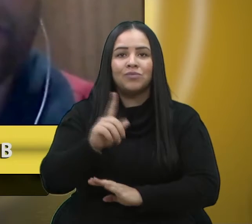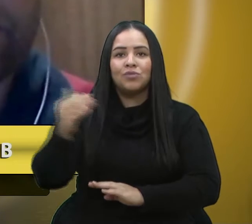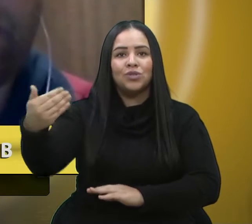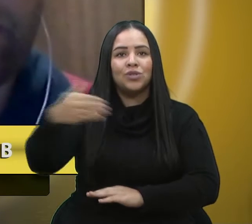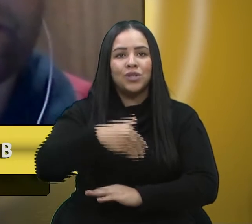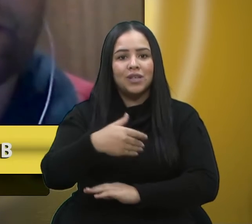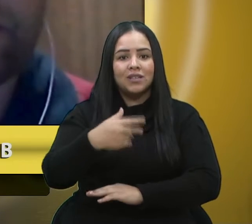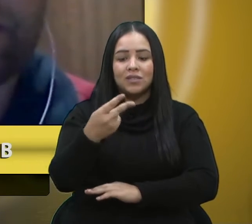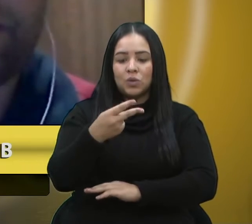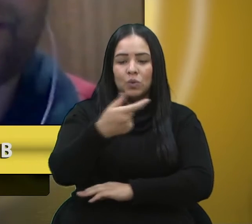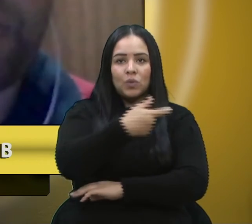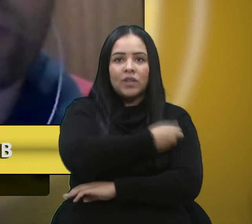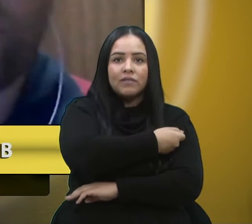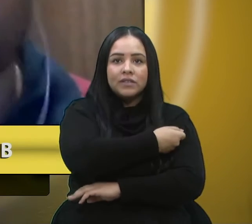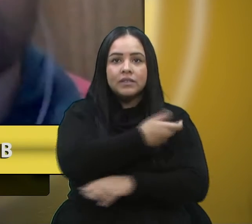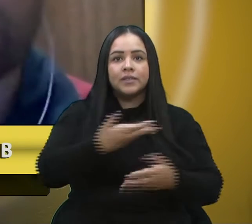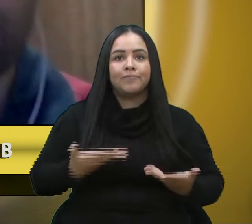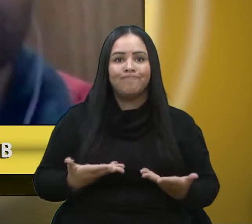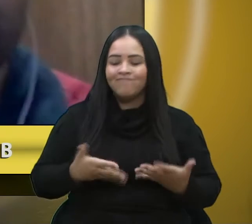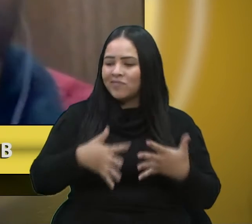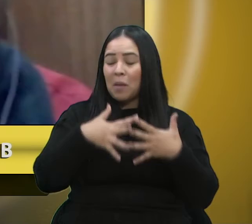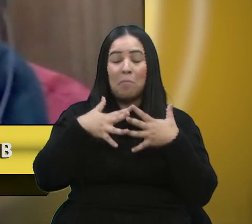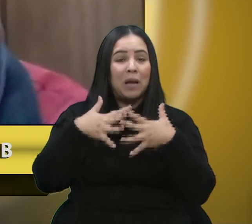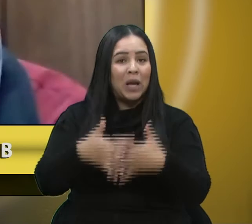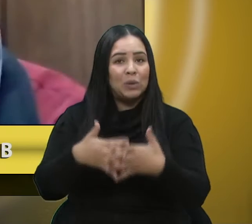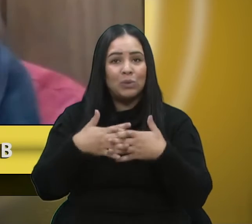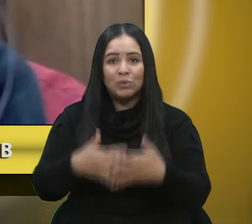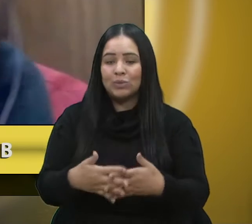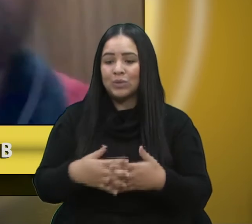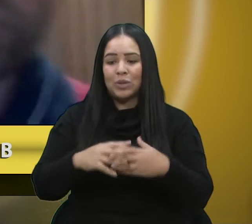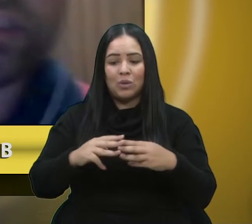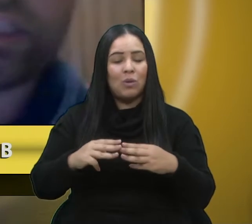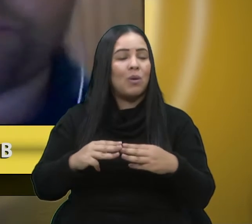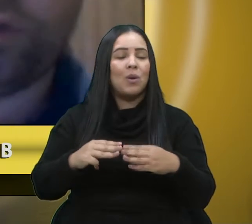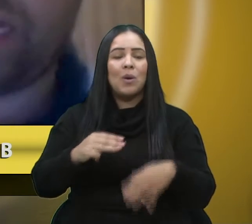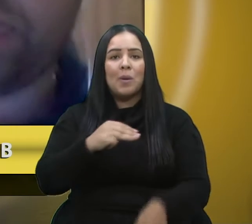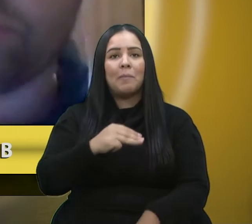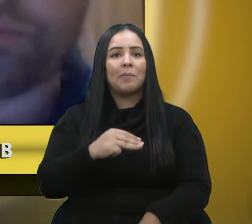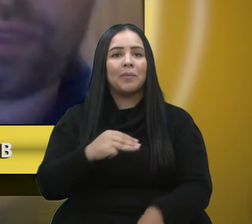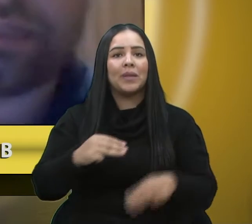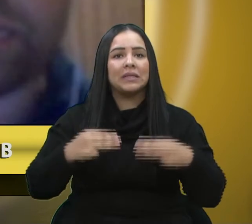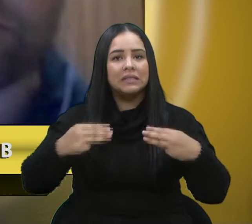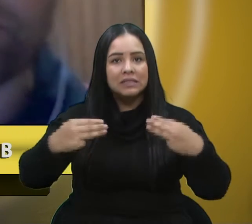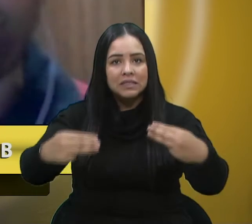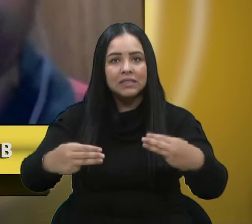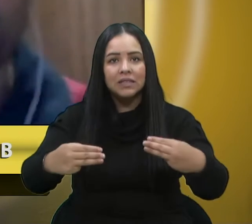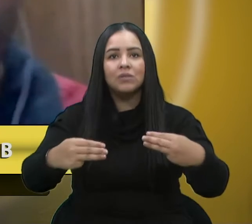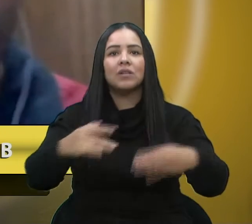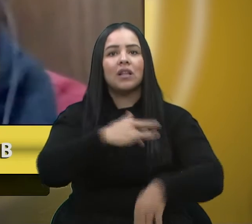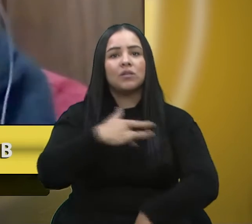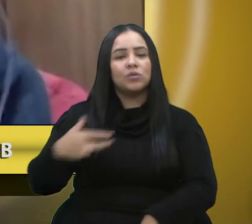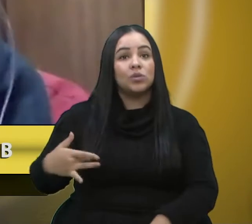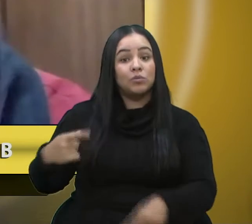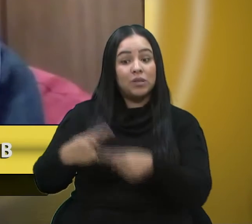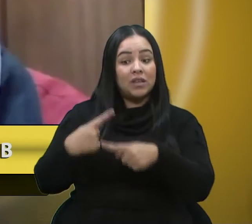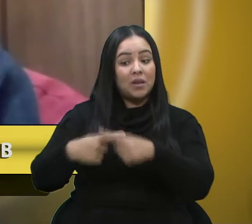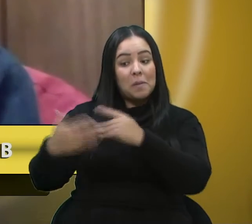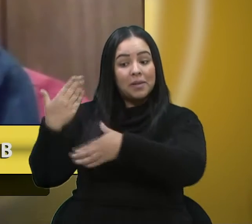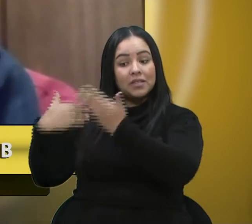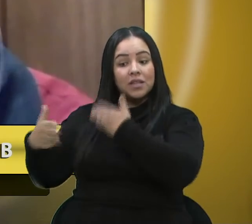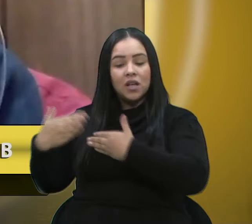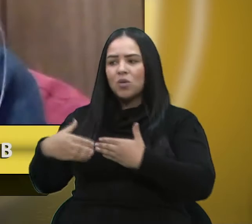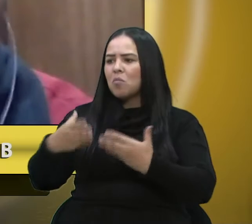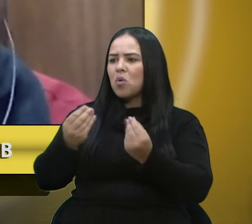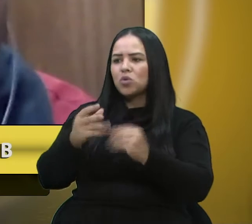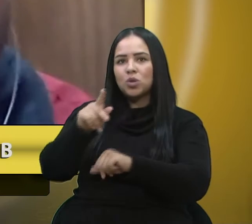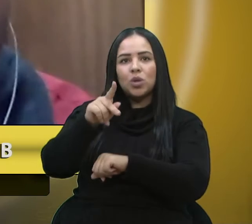cidades, né? Essa bagunça que está o Ministério da Saúde, que não se antecipou lá no ano passado, quando vários países começaram a buscar a vacina e